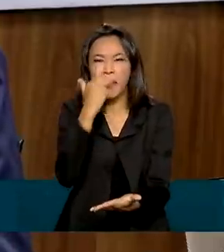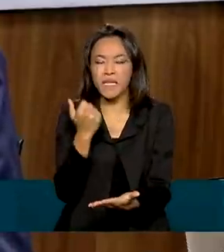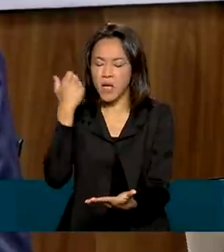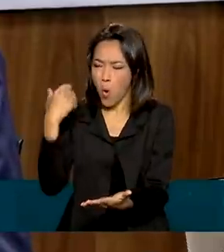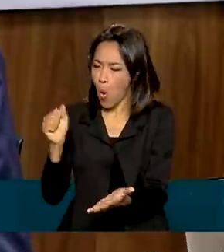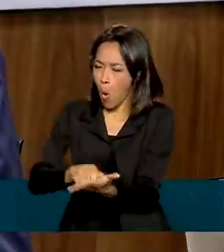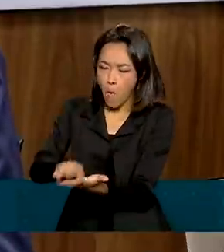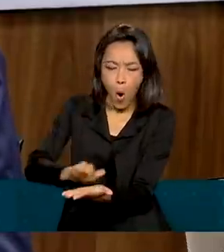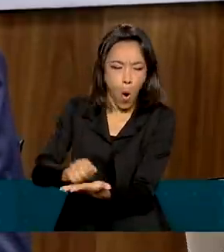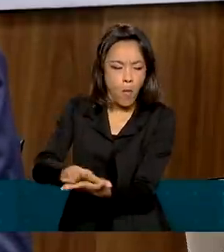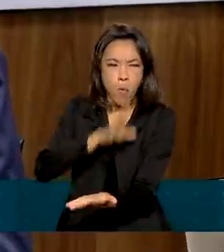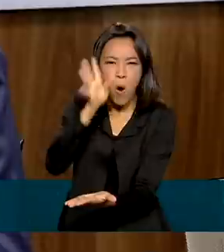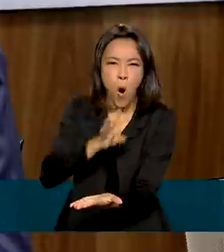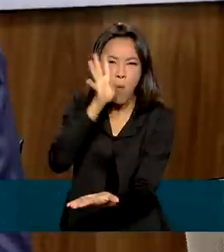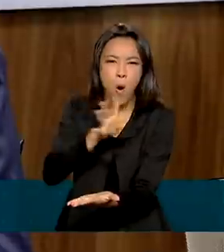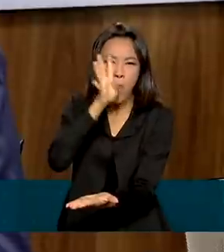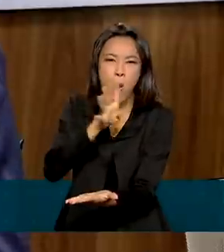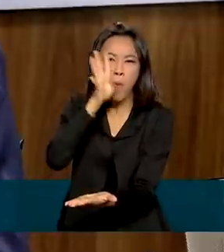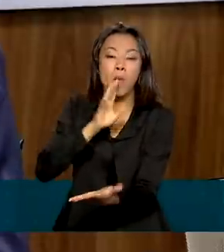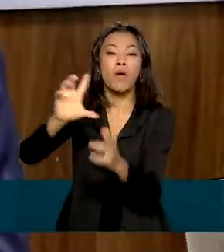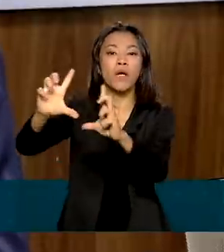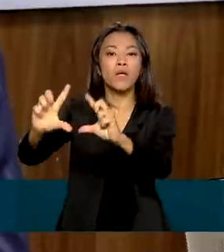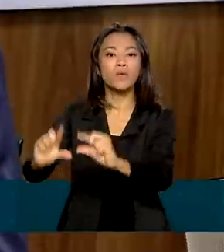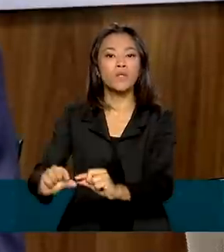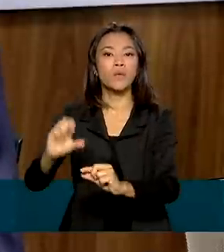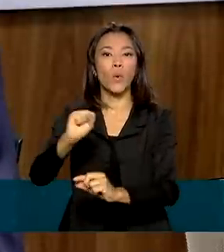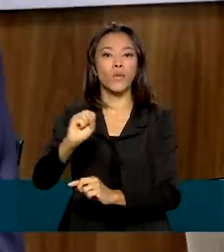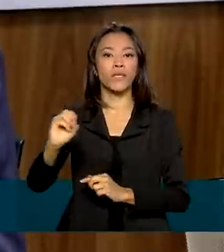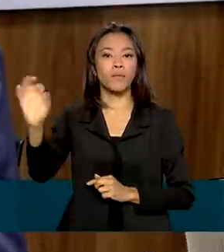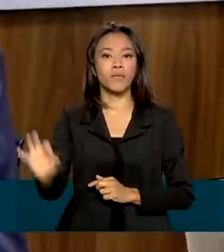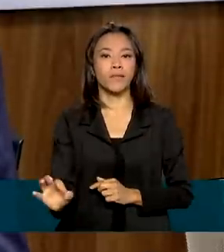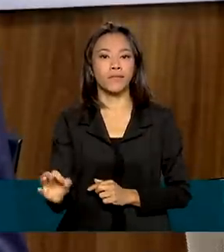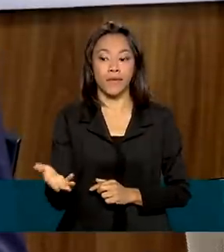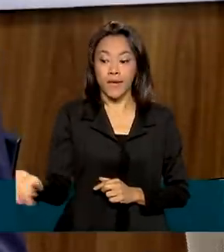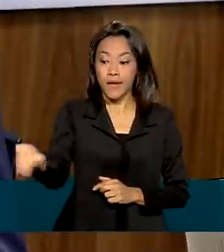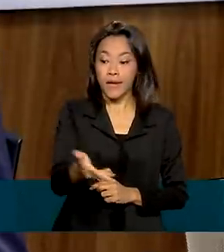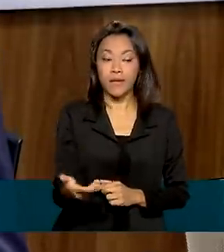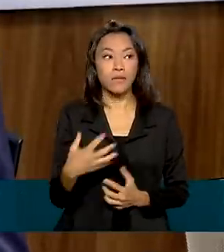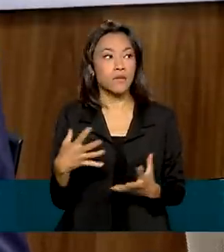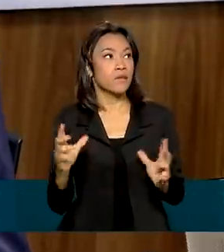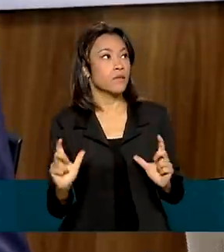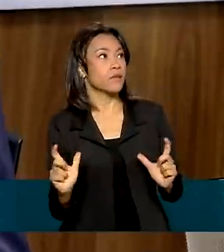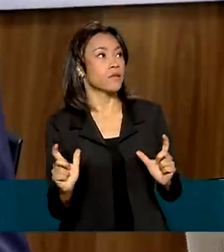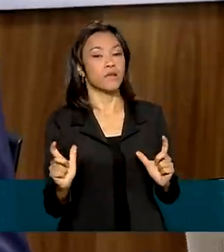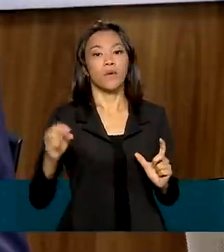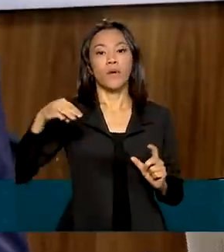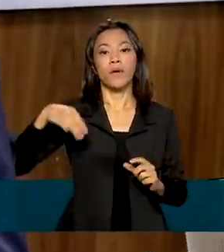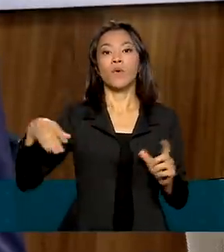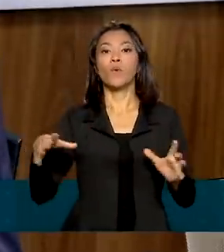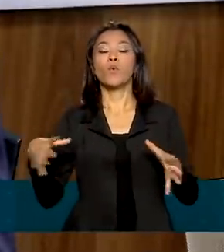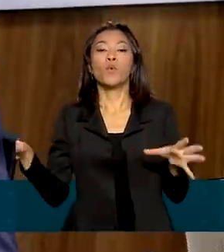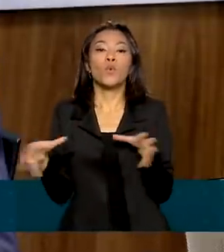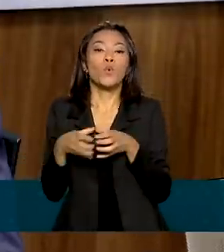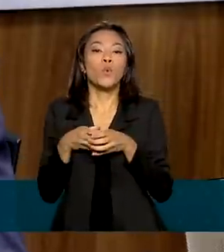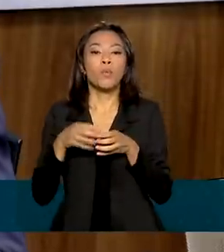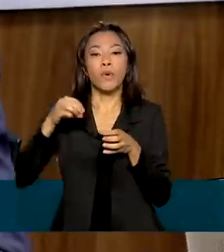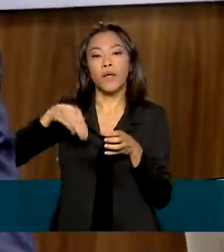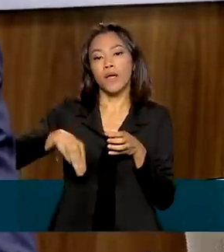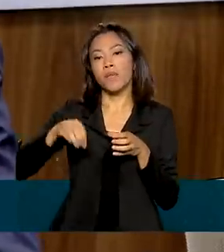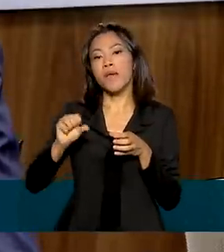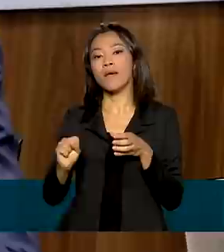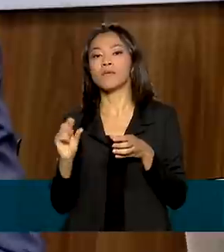as mudas diminuir mais de oitenta por cento no campo O Homem do Campo se reconhecer mudança o caso do MST como é que a